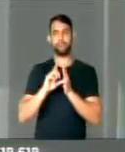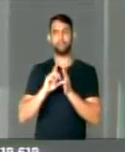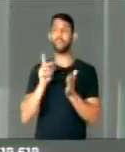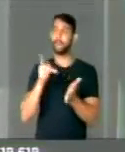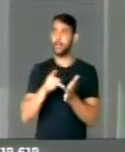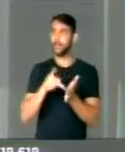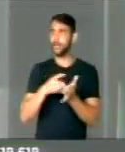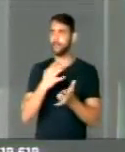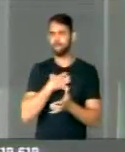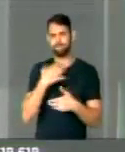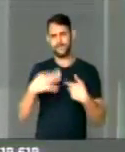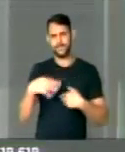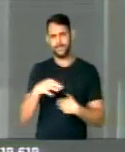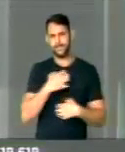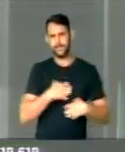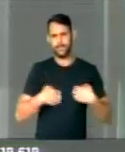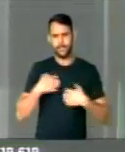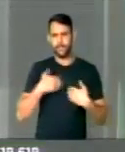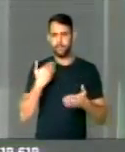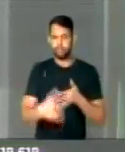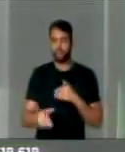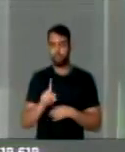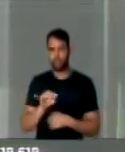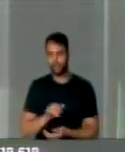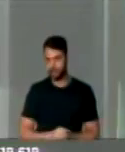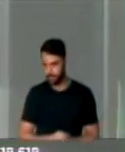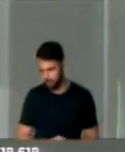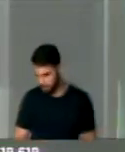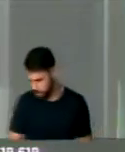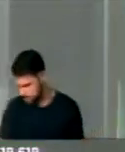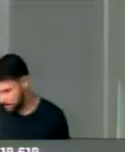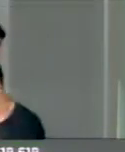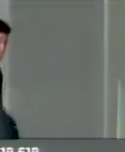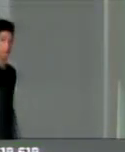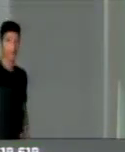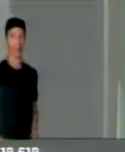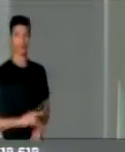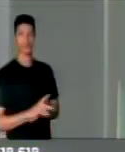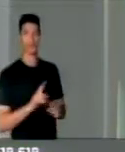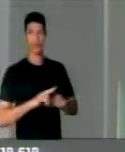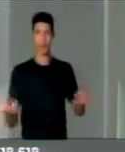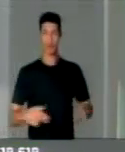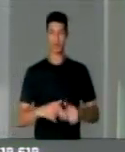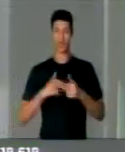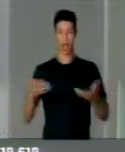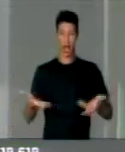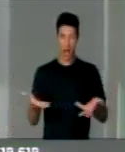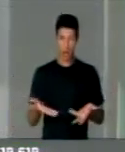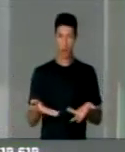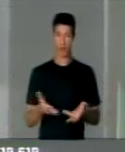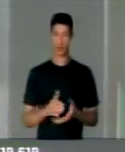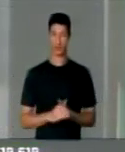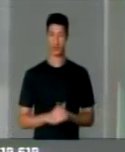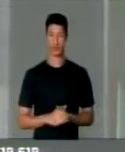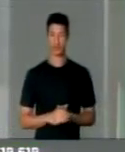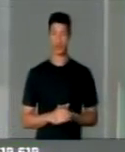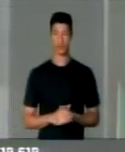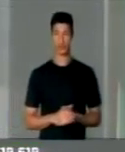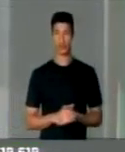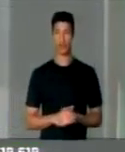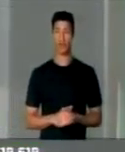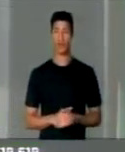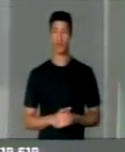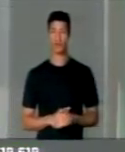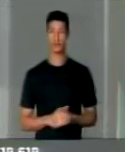De fato dói esse desapego ao poder. E aí espernearam bastante. Mas a partir de agora, quero dizer que é